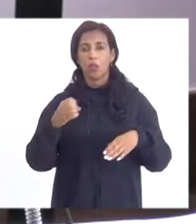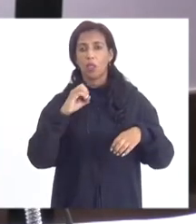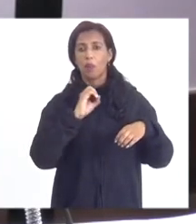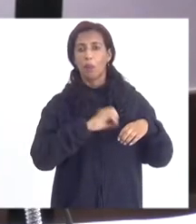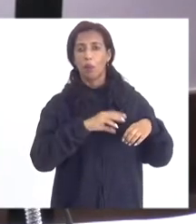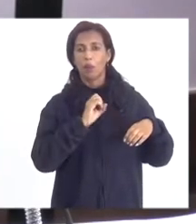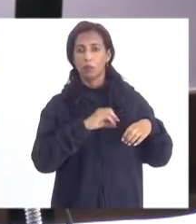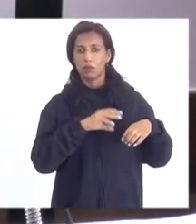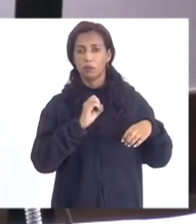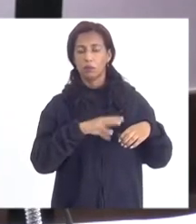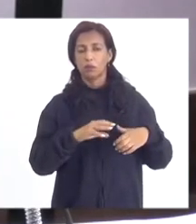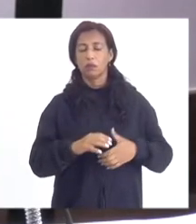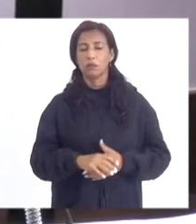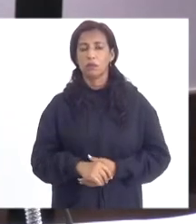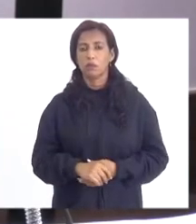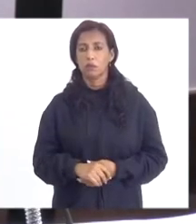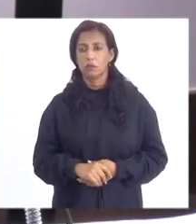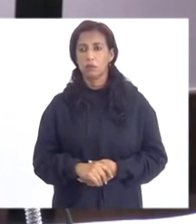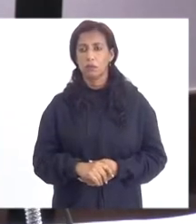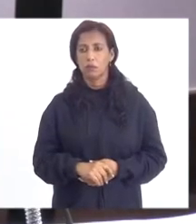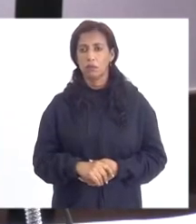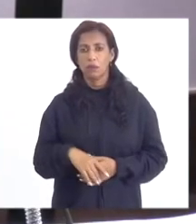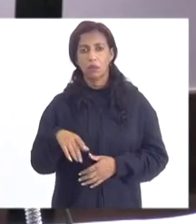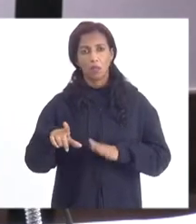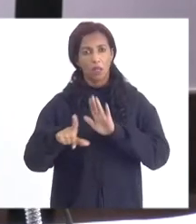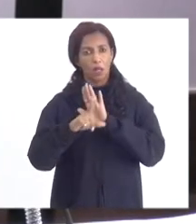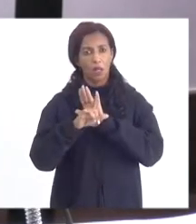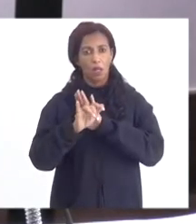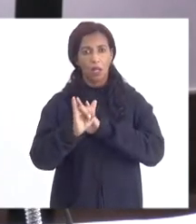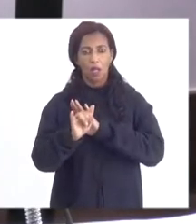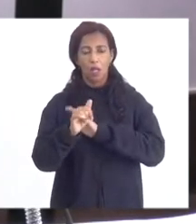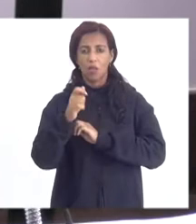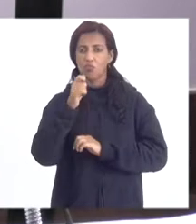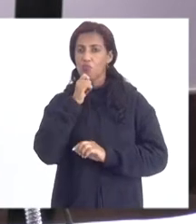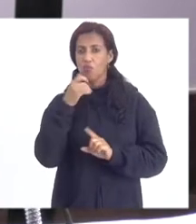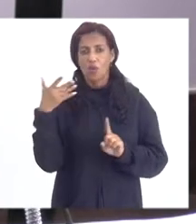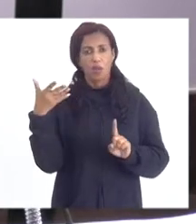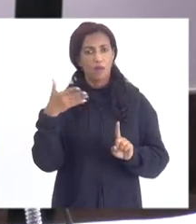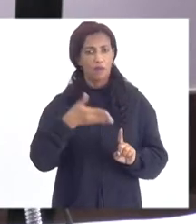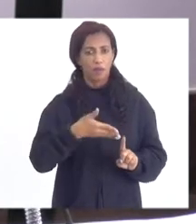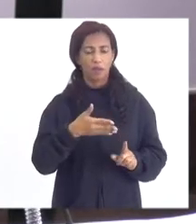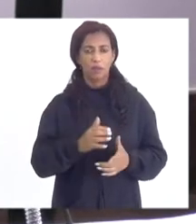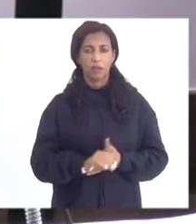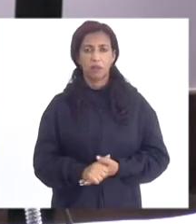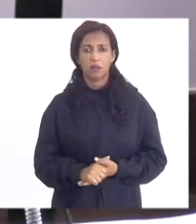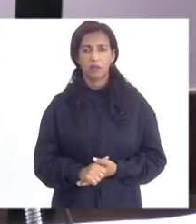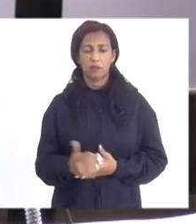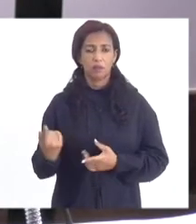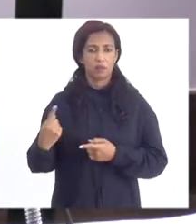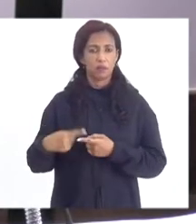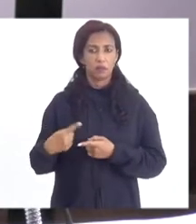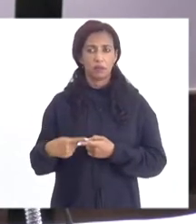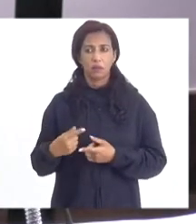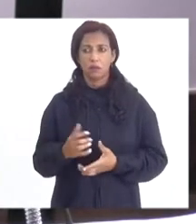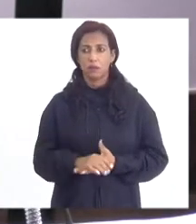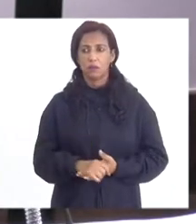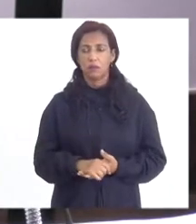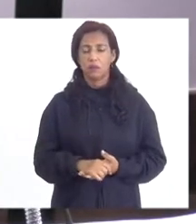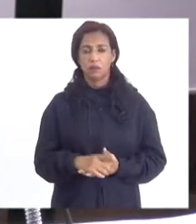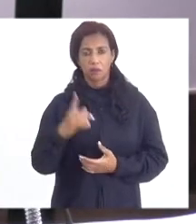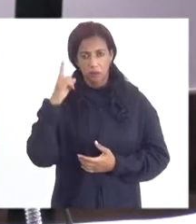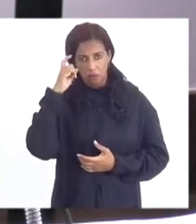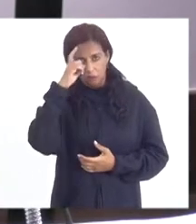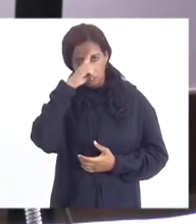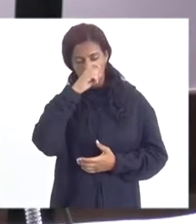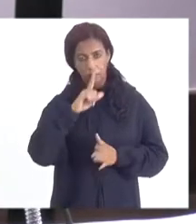depósitos, que essa lei não está se fazendo referência. Porque a